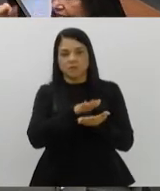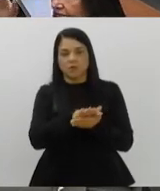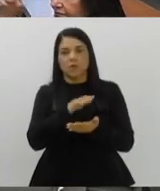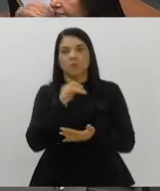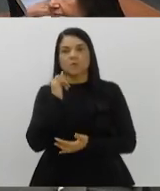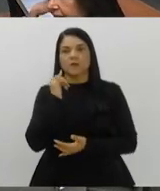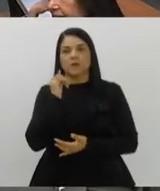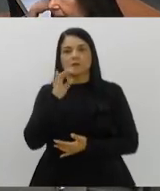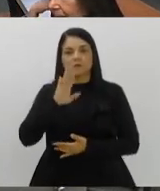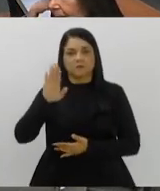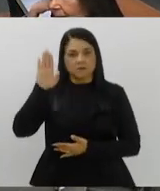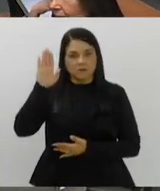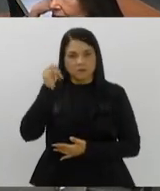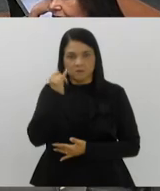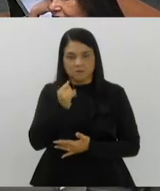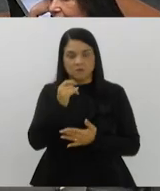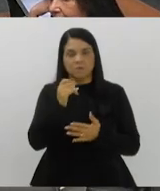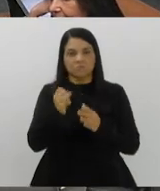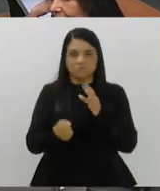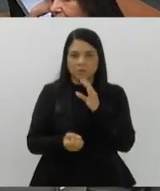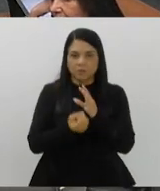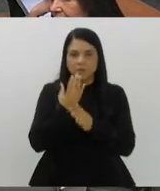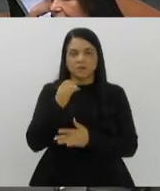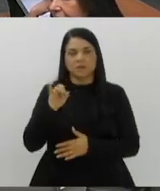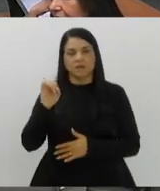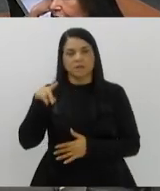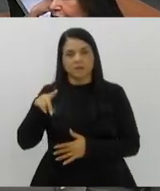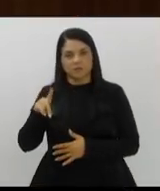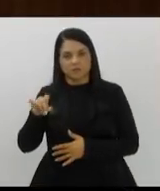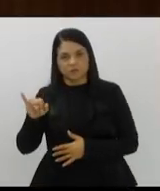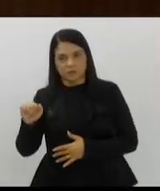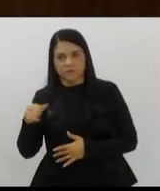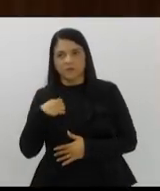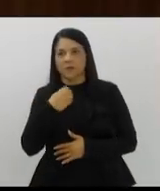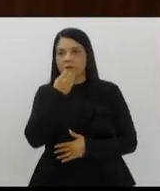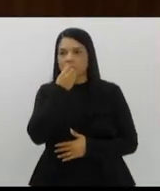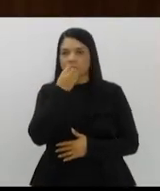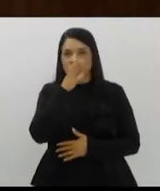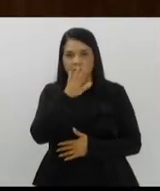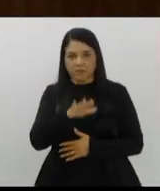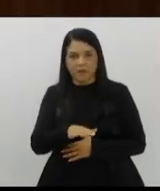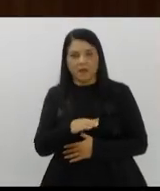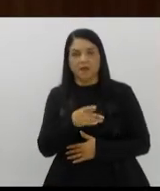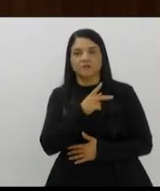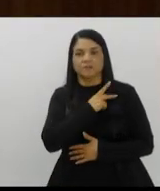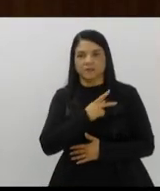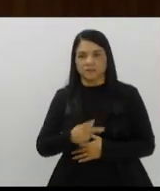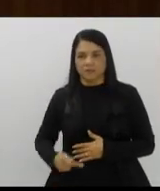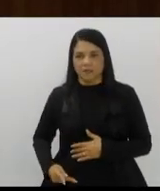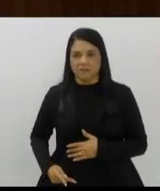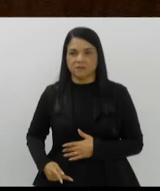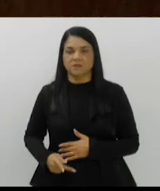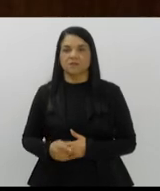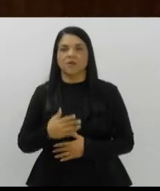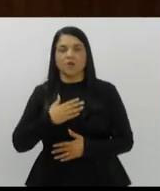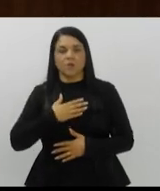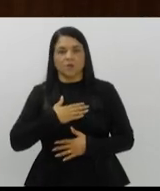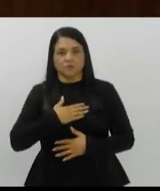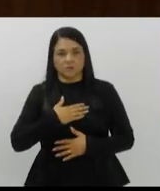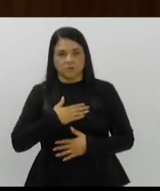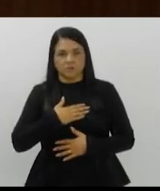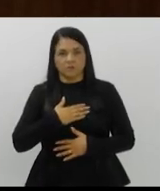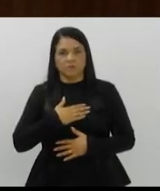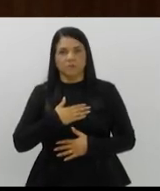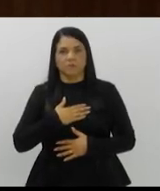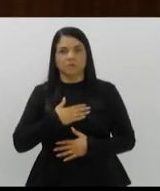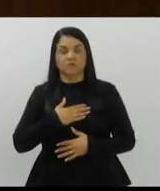declaração, a autora do projeto, deputada Índia Armelau. Boa tarde, Aju. Boa tarde, presidente. Gostaria de apenas declarar